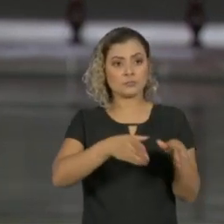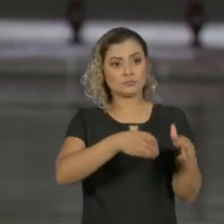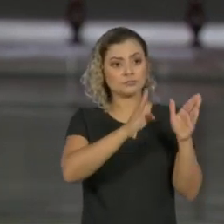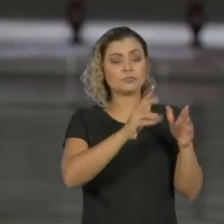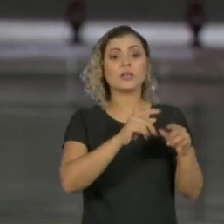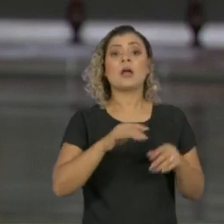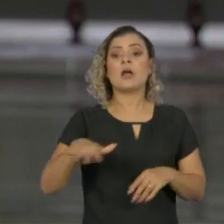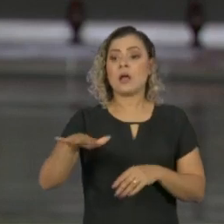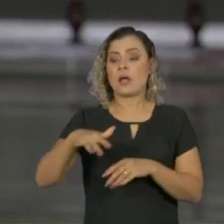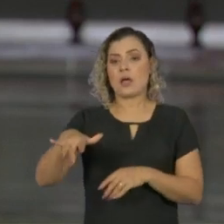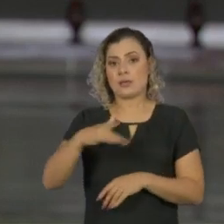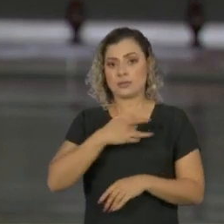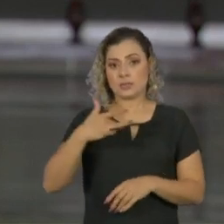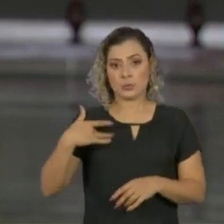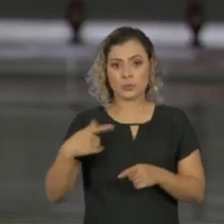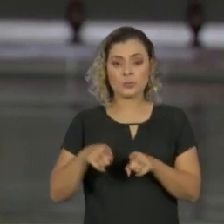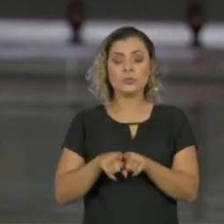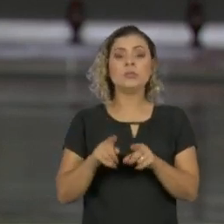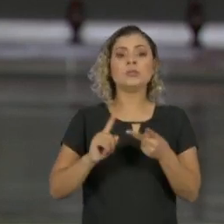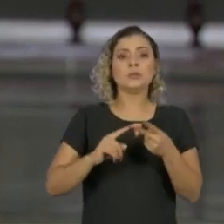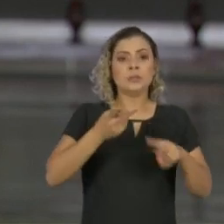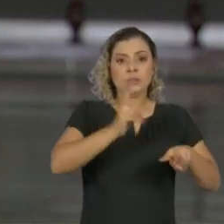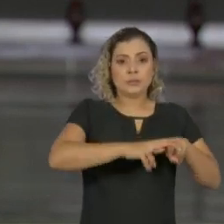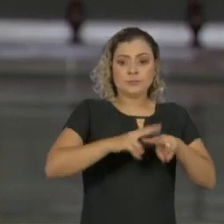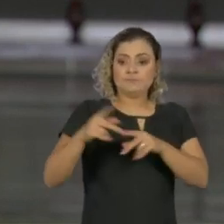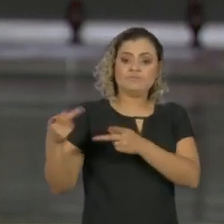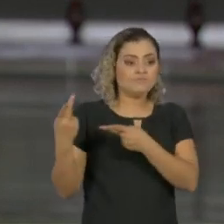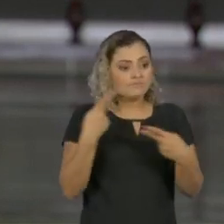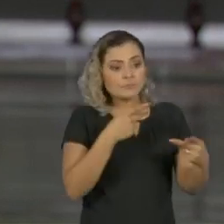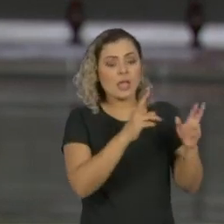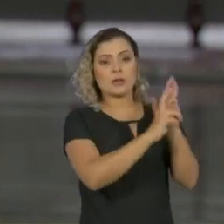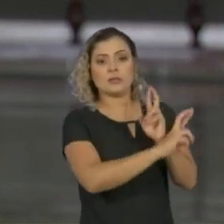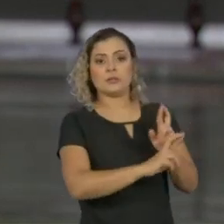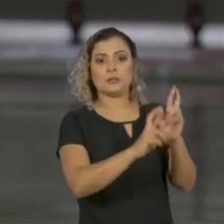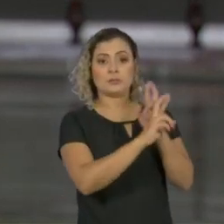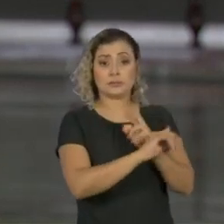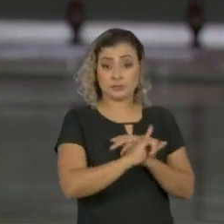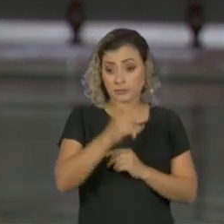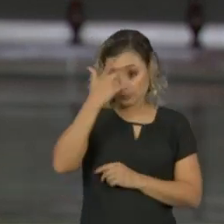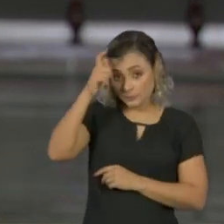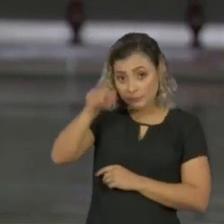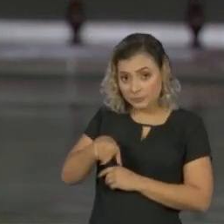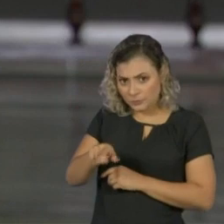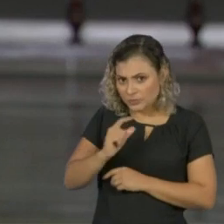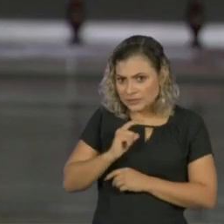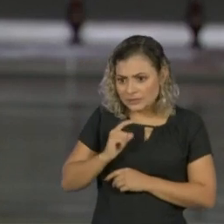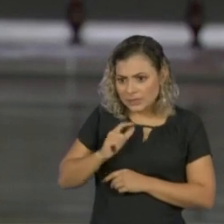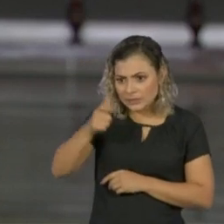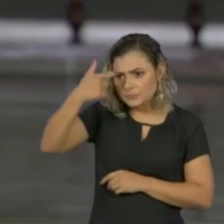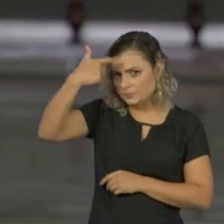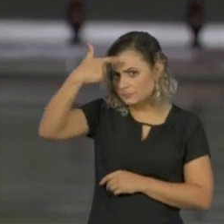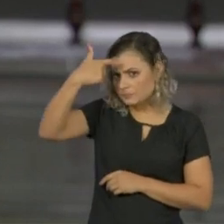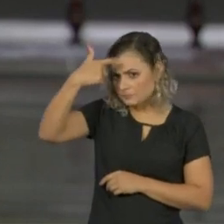da saúde ou servidores do sistema penitenciário para verificar se o visitante apresenta